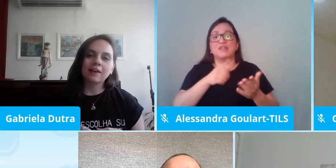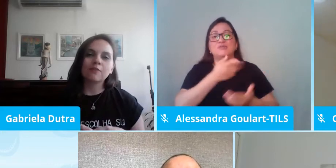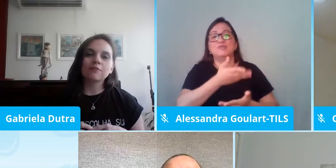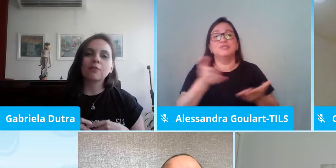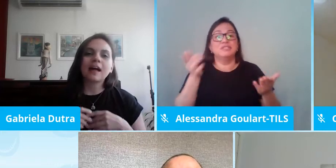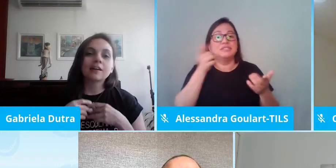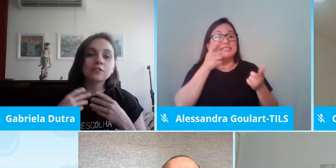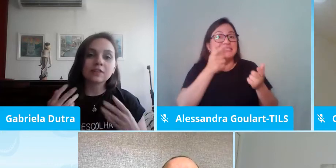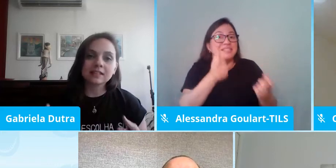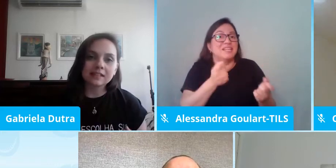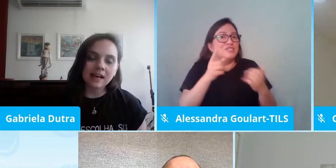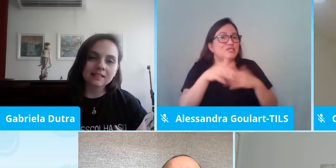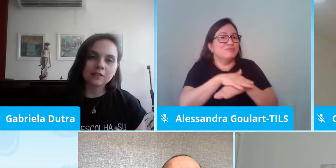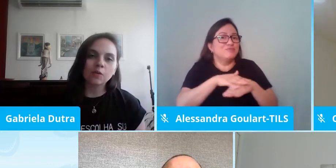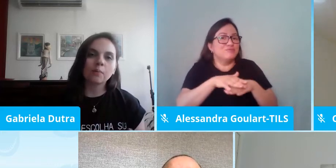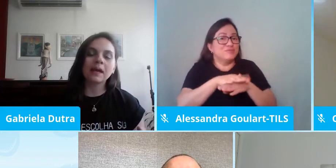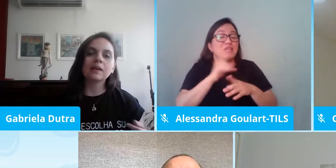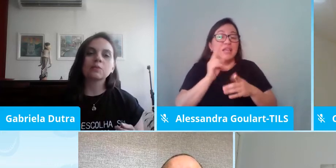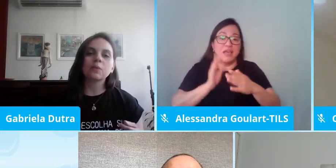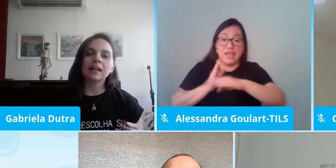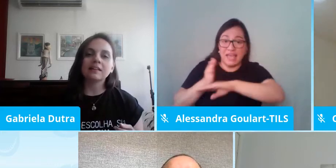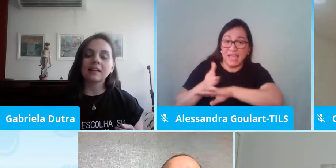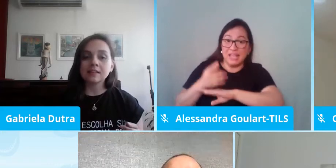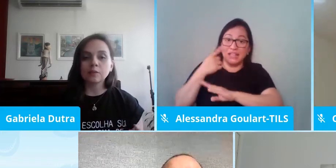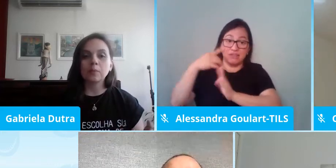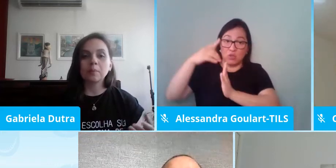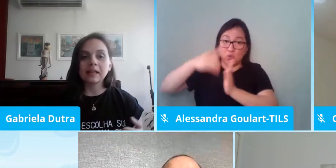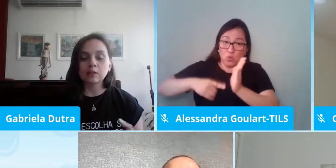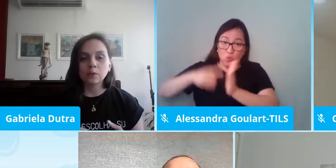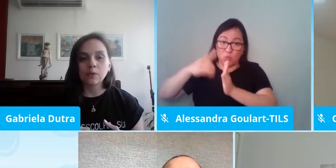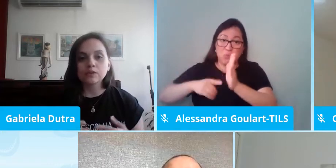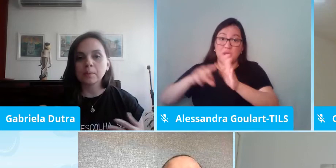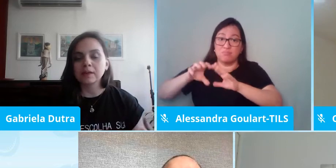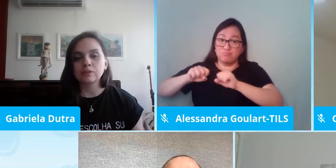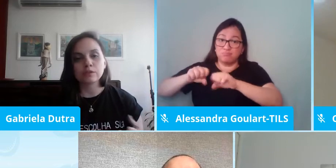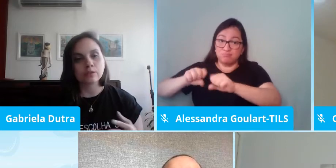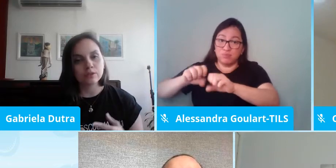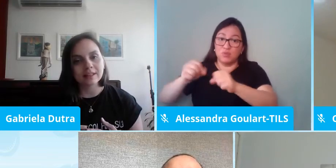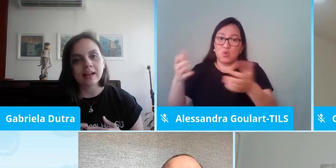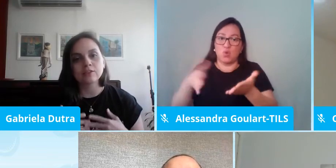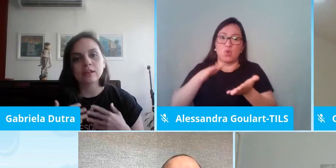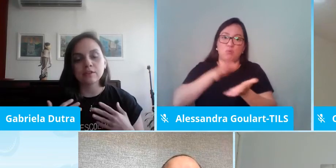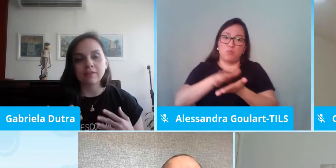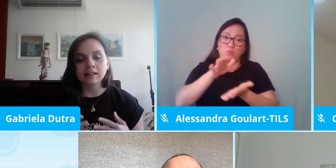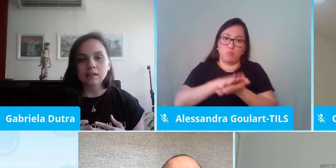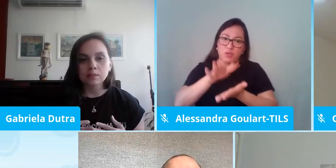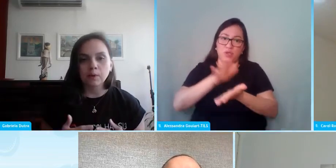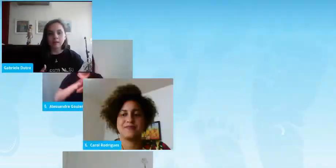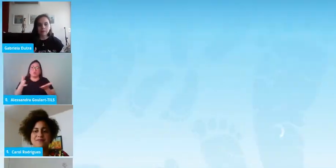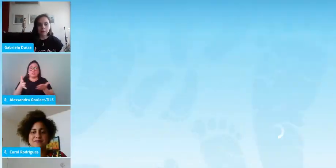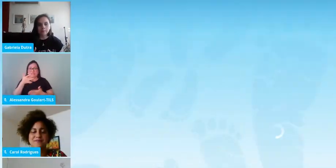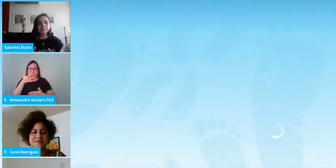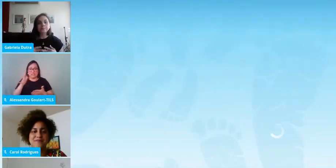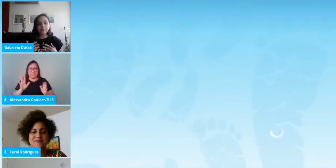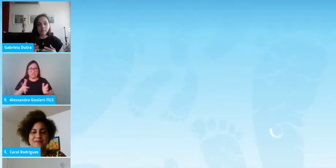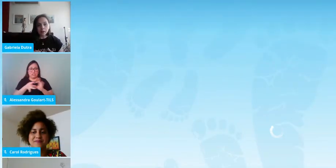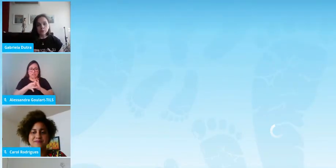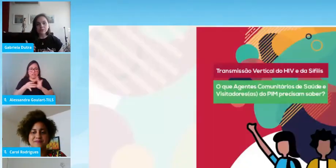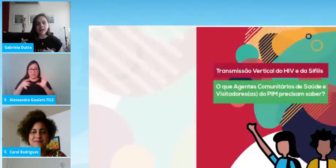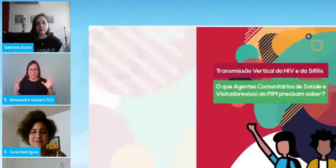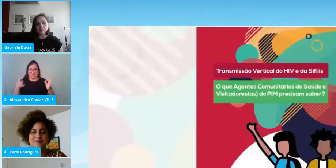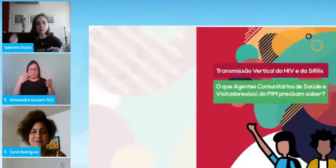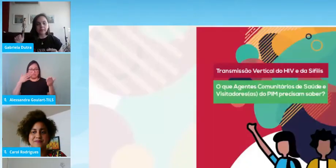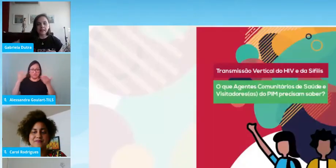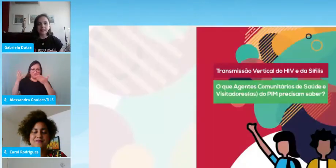vocês fiquem com vontade de acessar esse documento. Ele está sendo publicado hoje, a partir de hoje à tarde ele já vai estar disponível